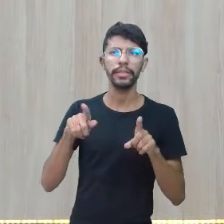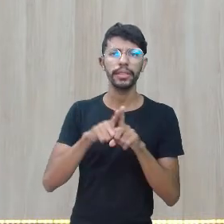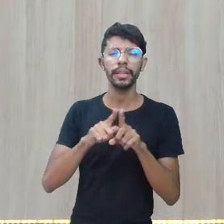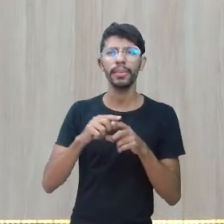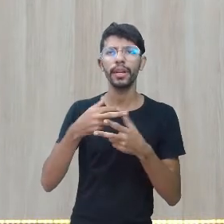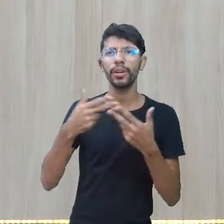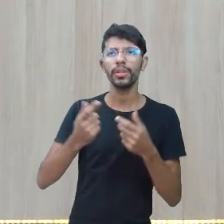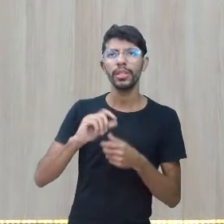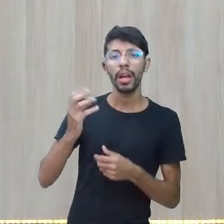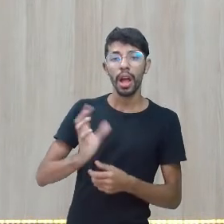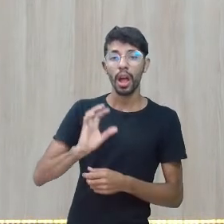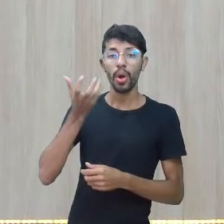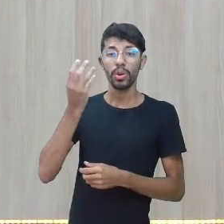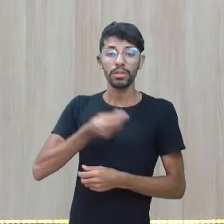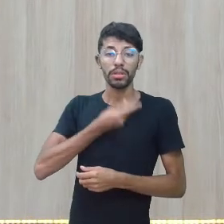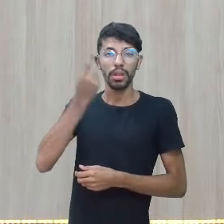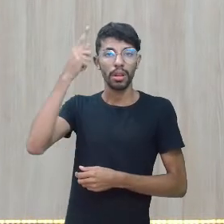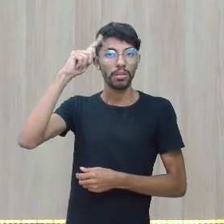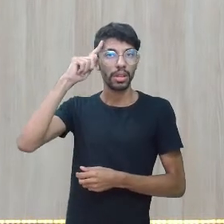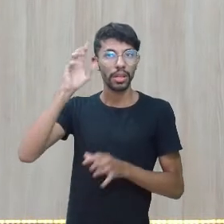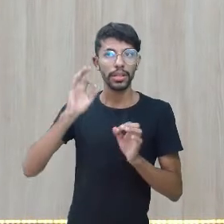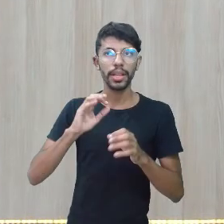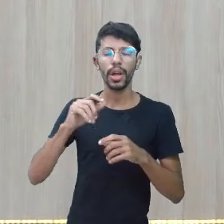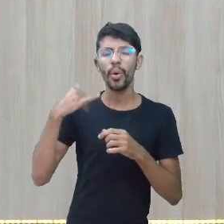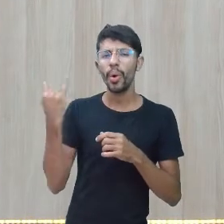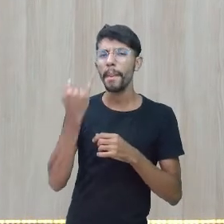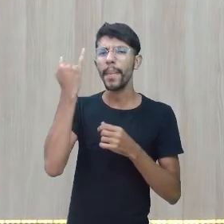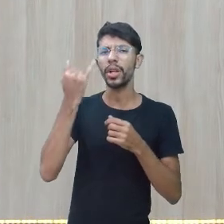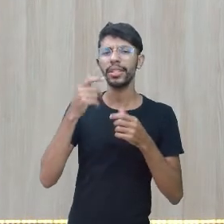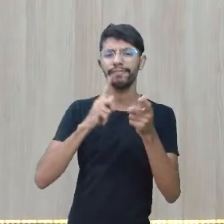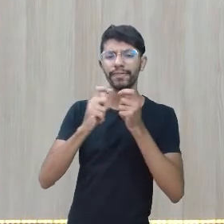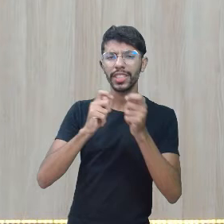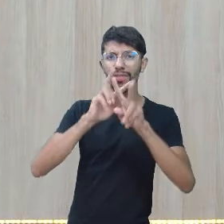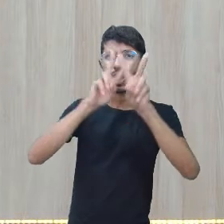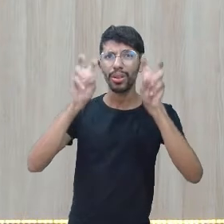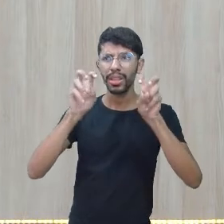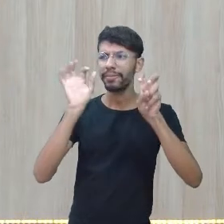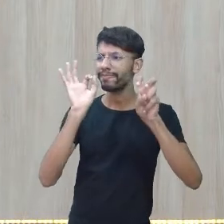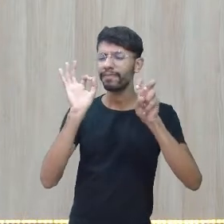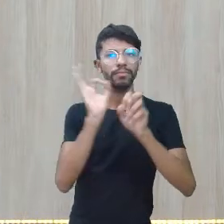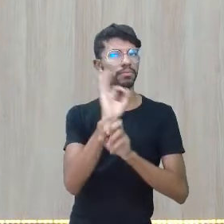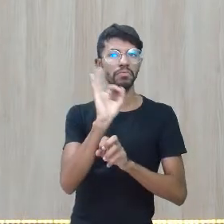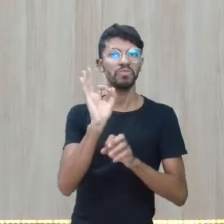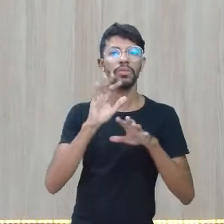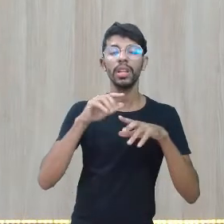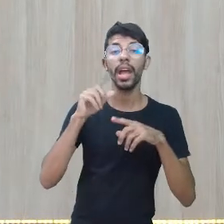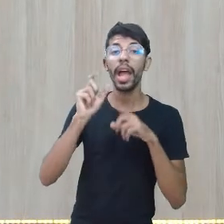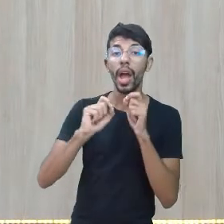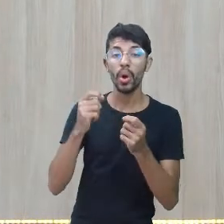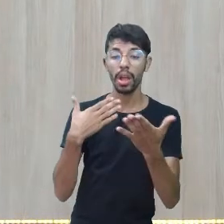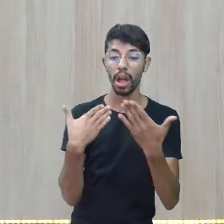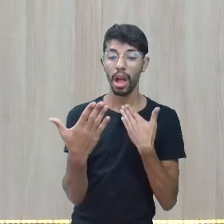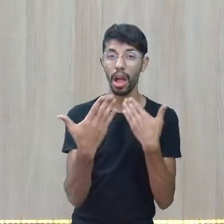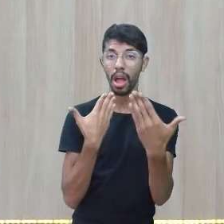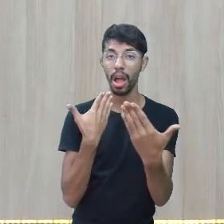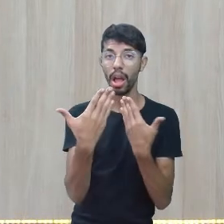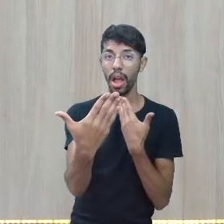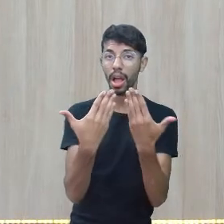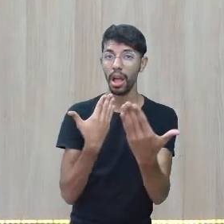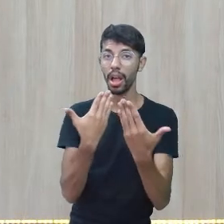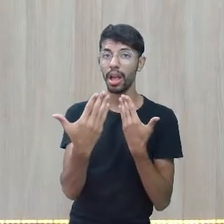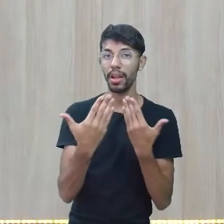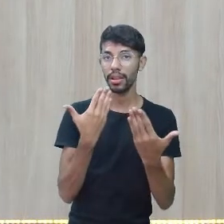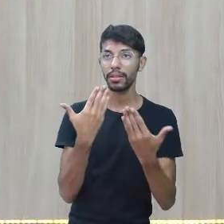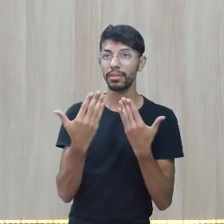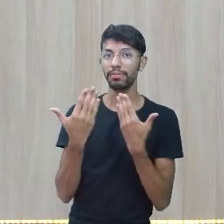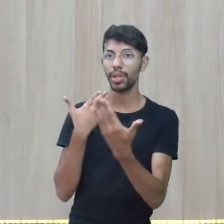dia. O importante da entrevista não é tanto o tema em si, é mais a conversa que se estabelece entre uma e mais pessoas